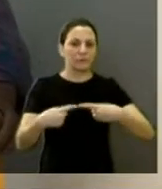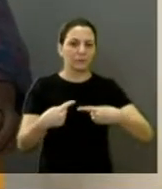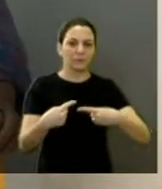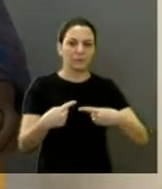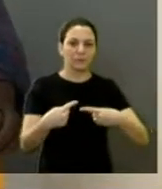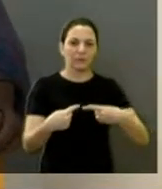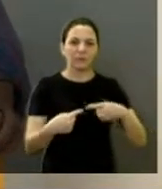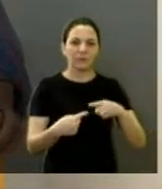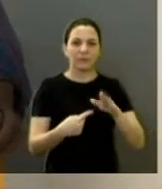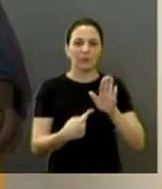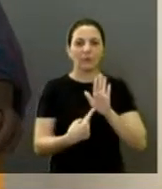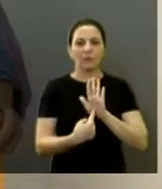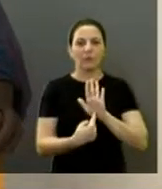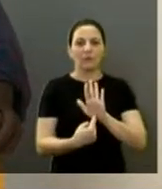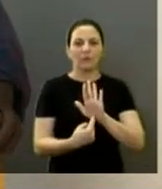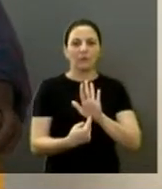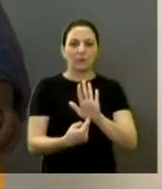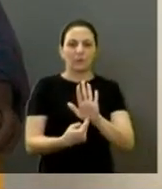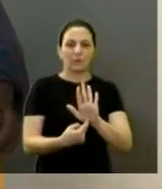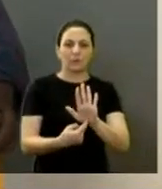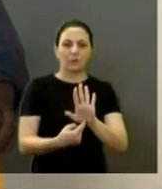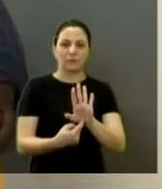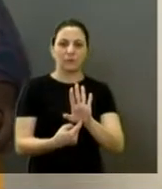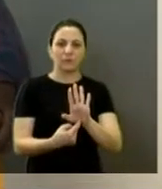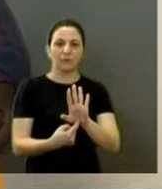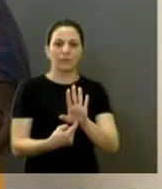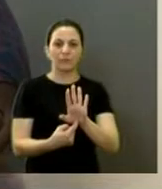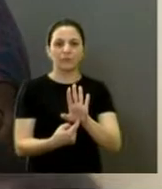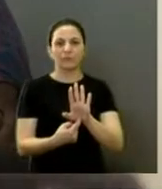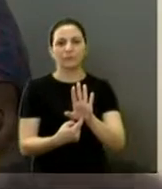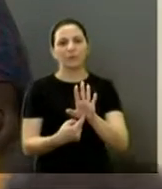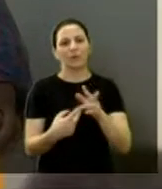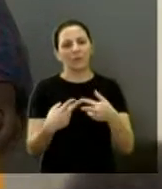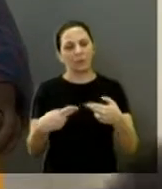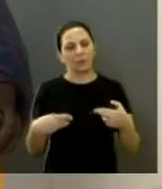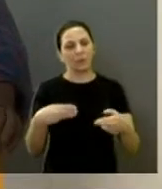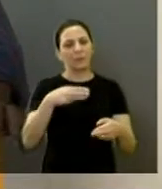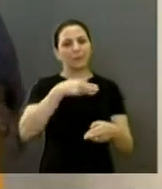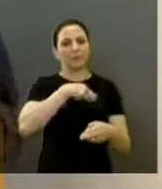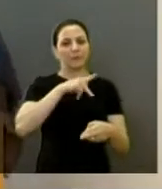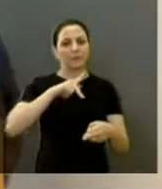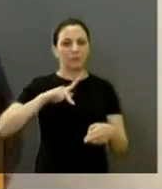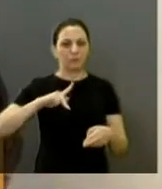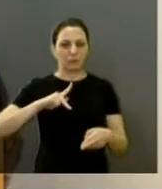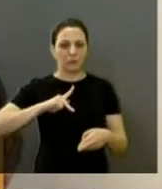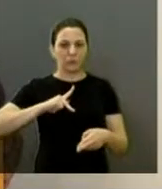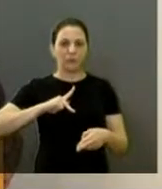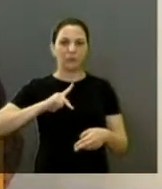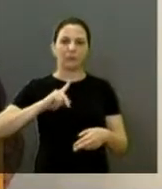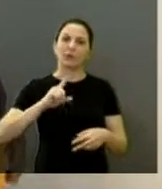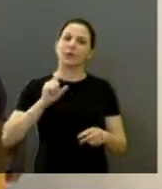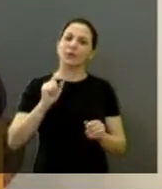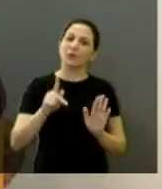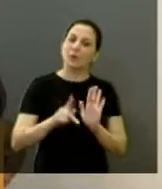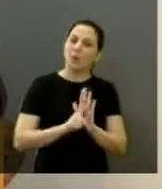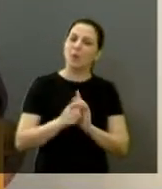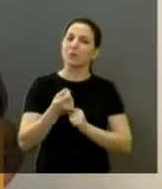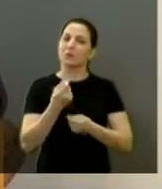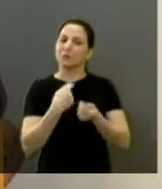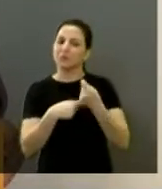apresentamos até alguma coisa ministério público e teve coisa que a própria administração